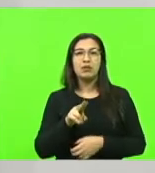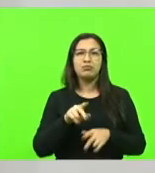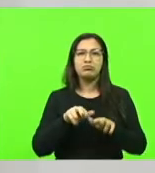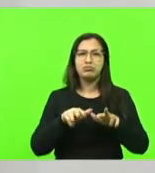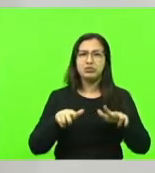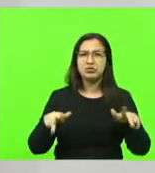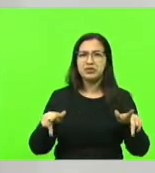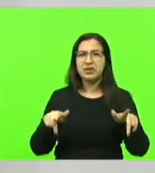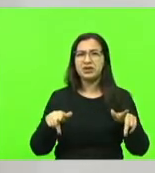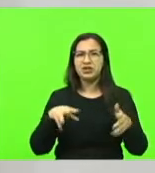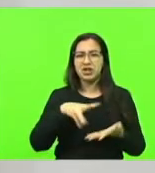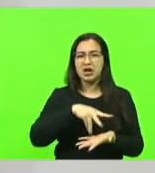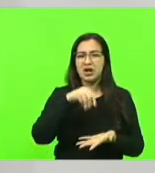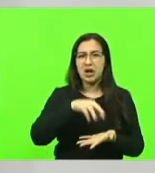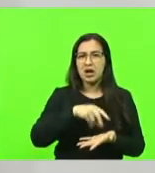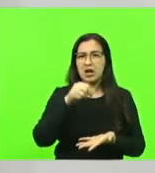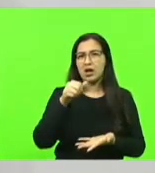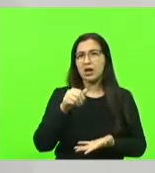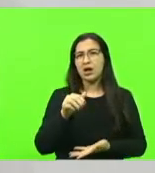de areia e